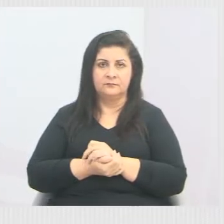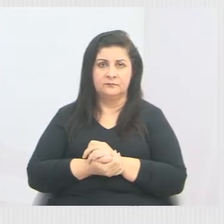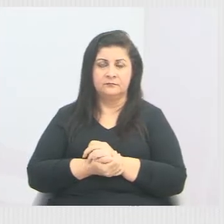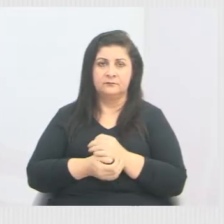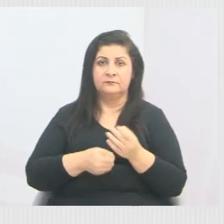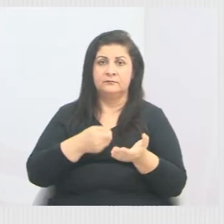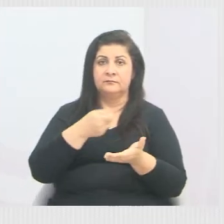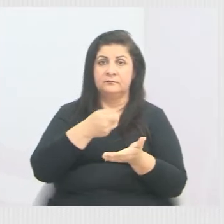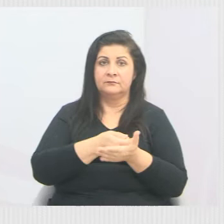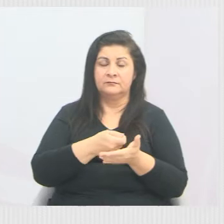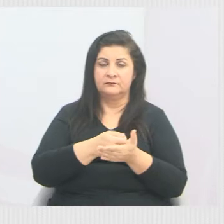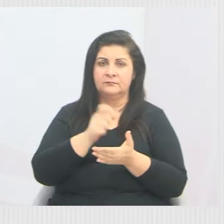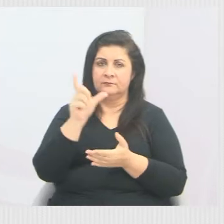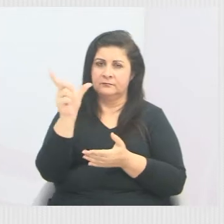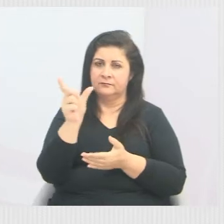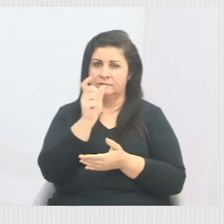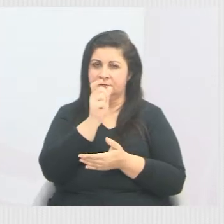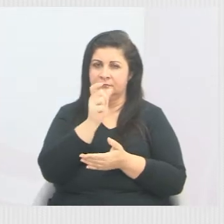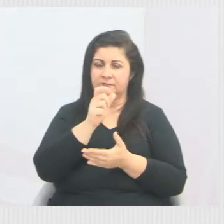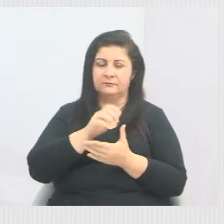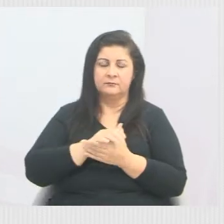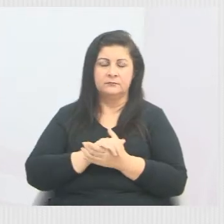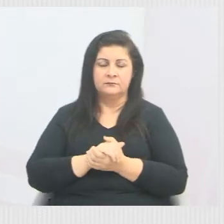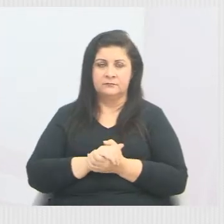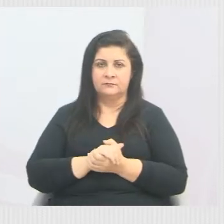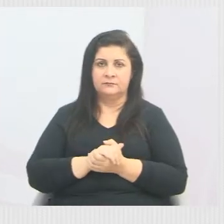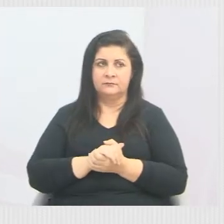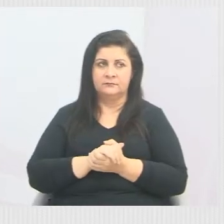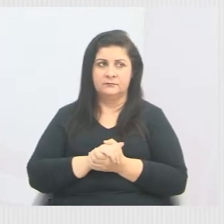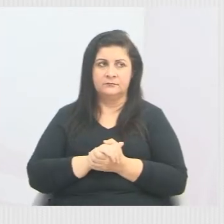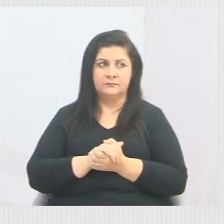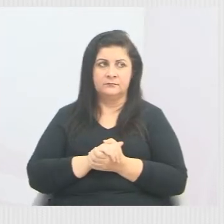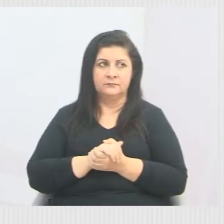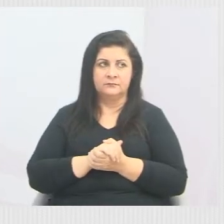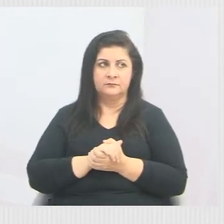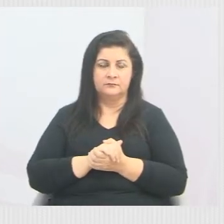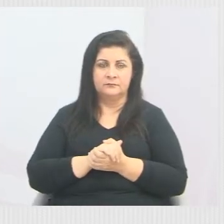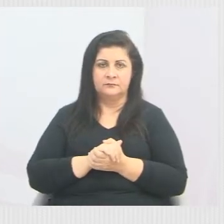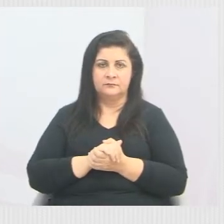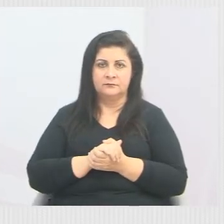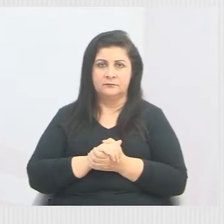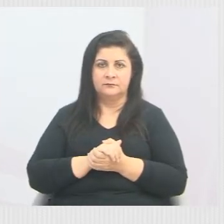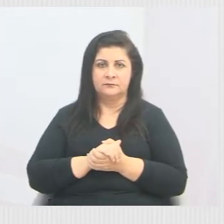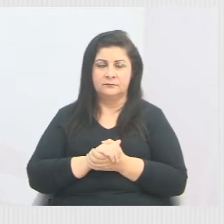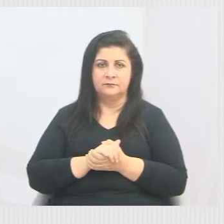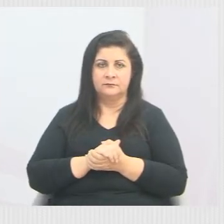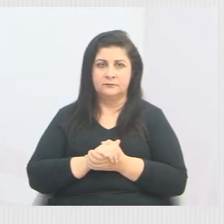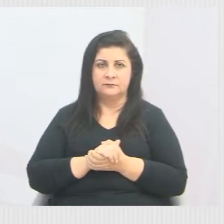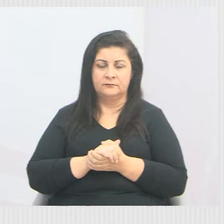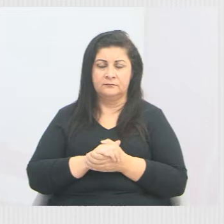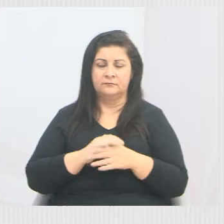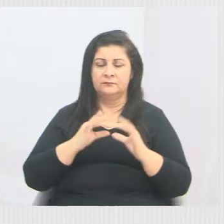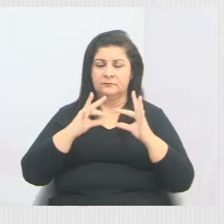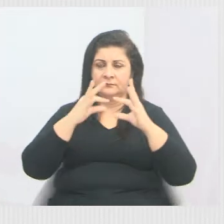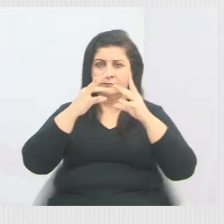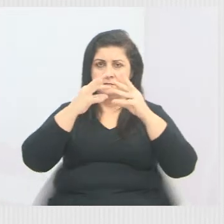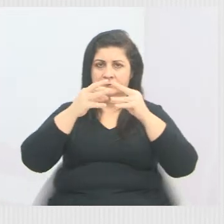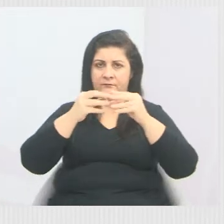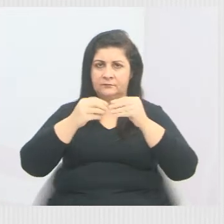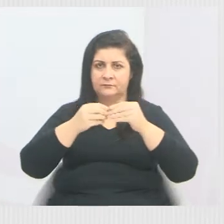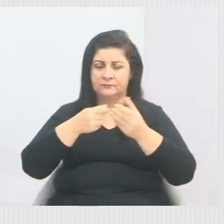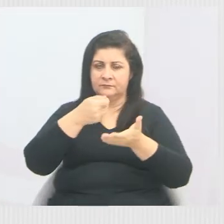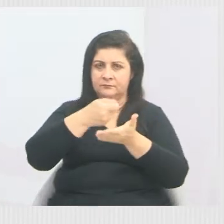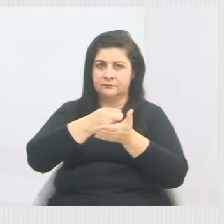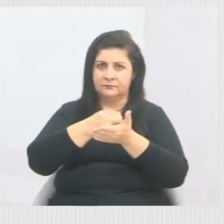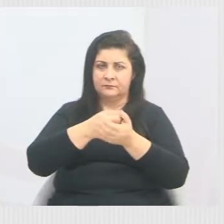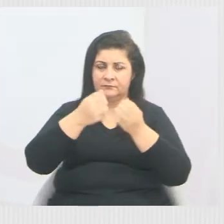Despesas, um resumo. Então, agora vamos colocar um resumo do quadro de despesas, colocando as despesas correntes e as despesas de